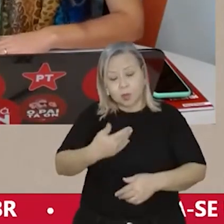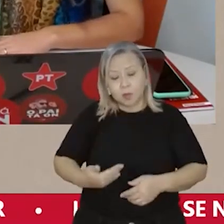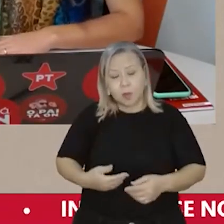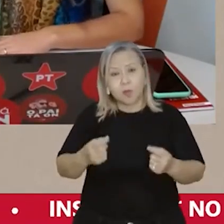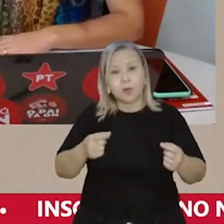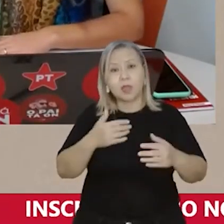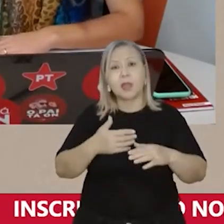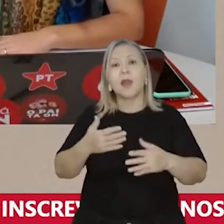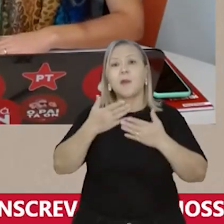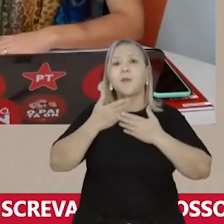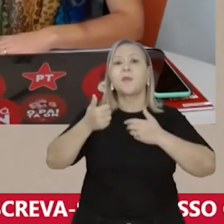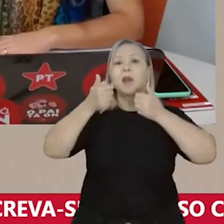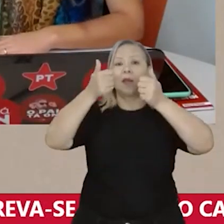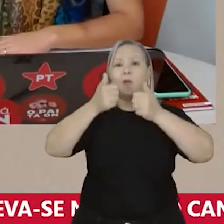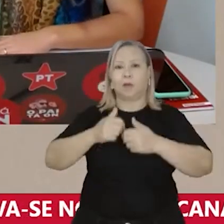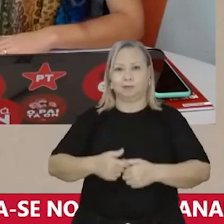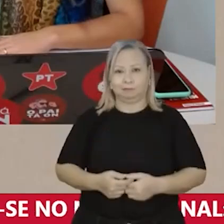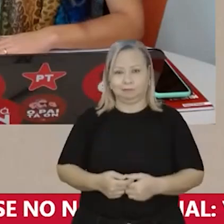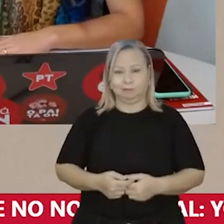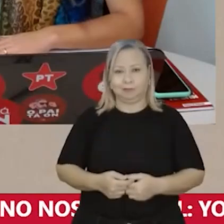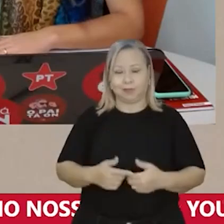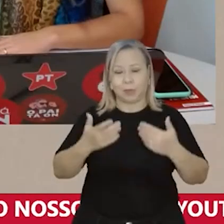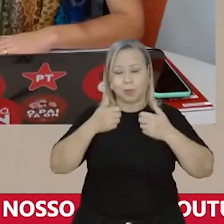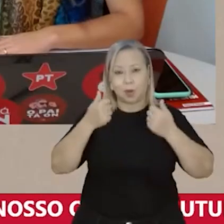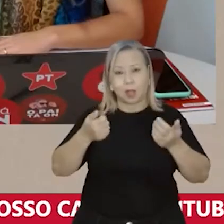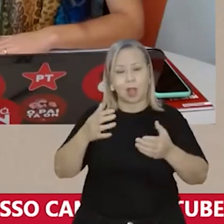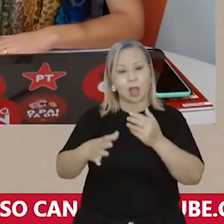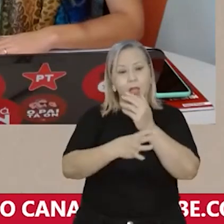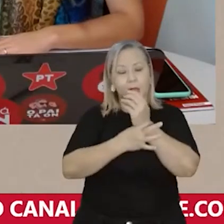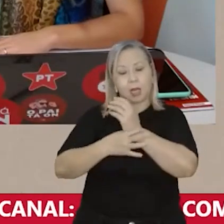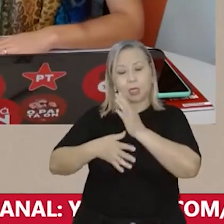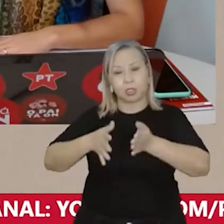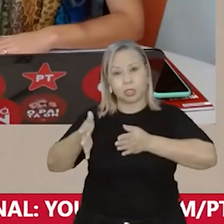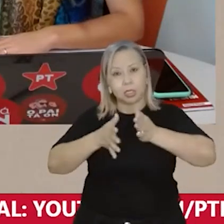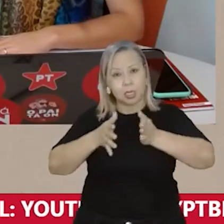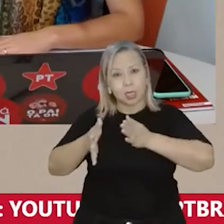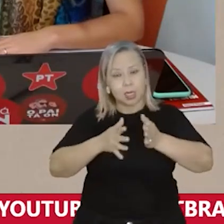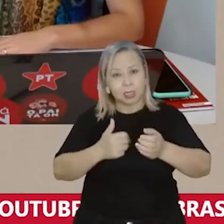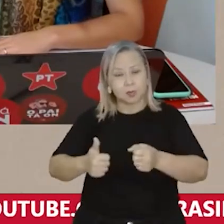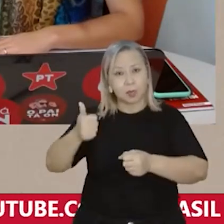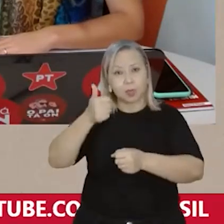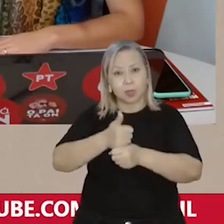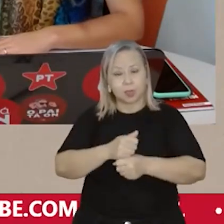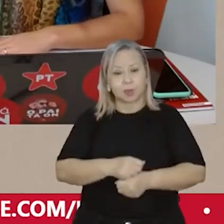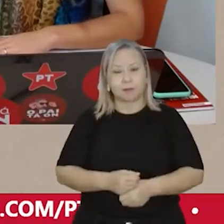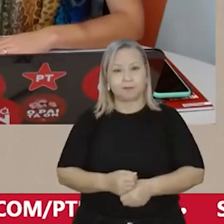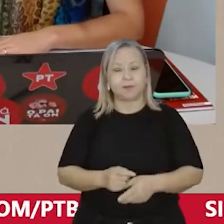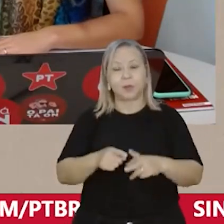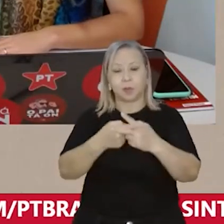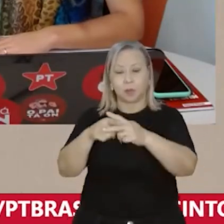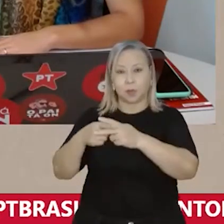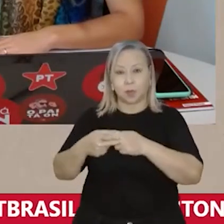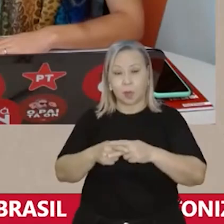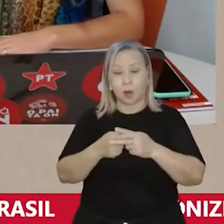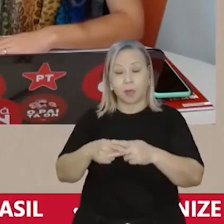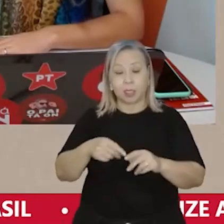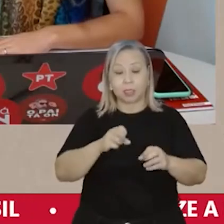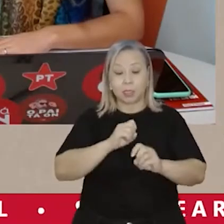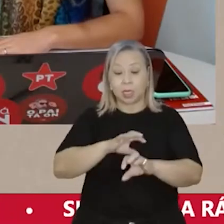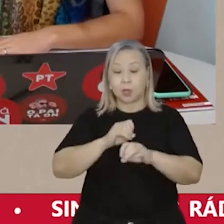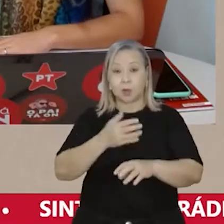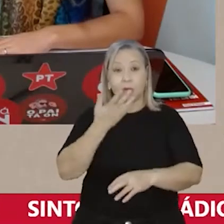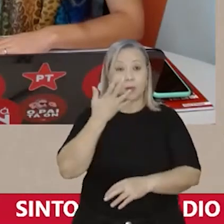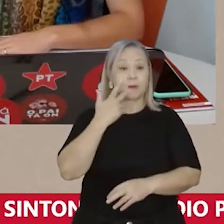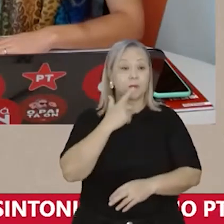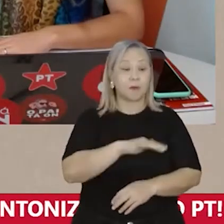Quais políticas públicas? Garantir acesso prioritário a equipamento de educação infantil, universalizar